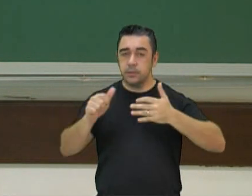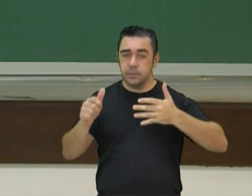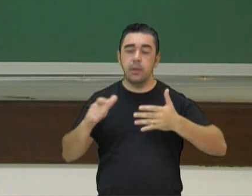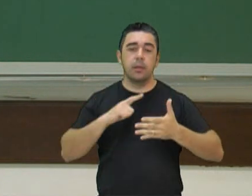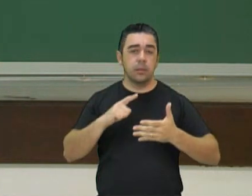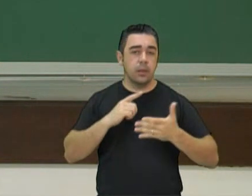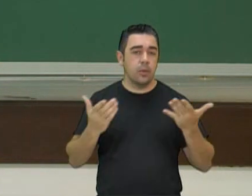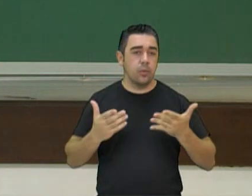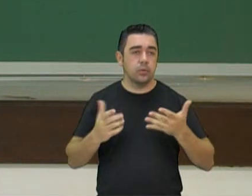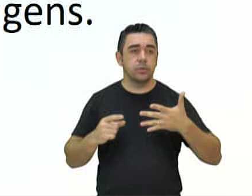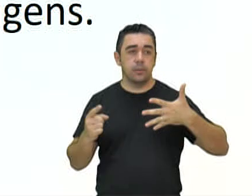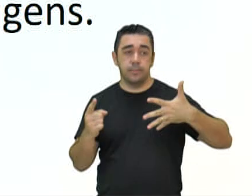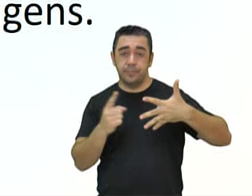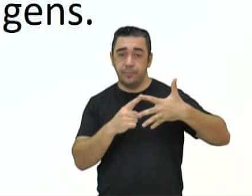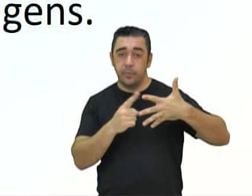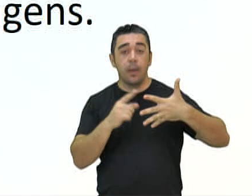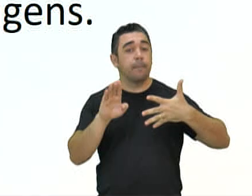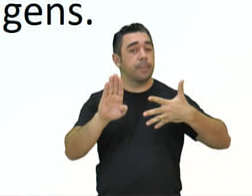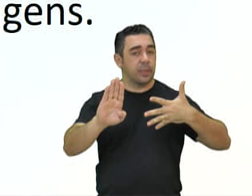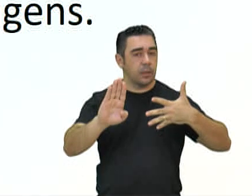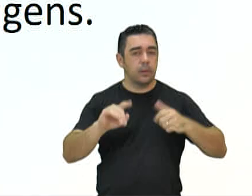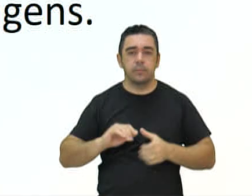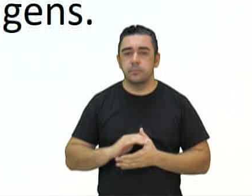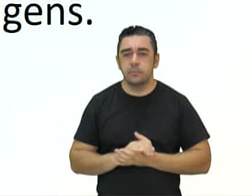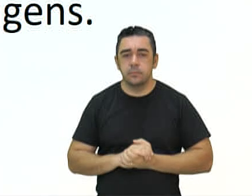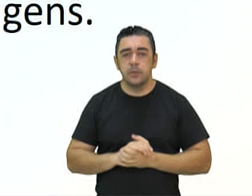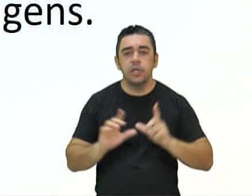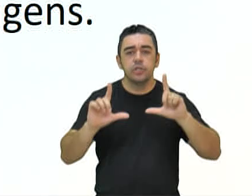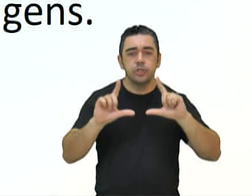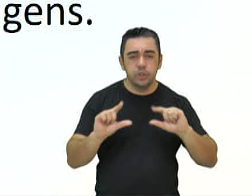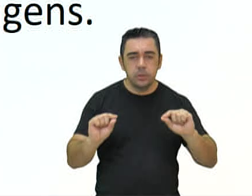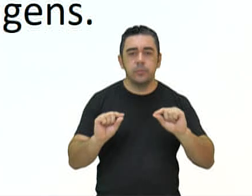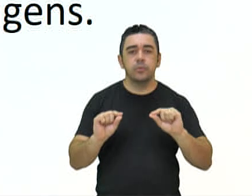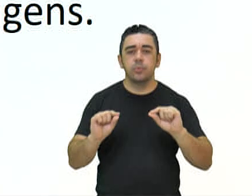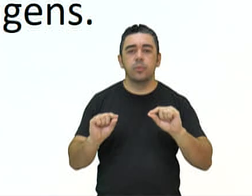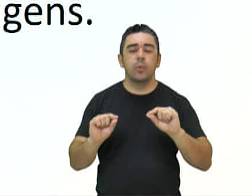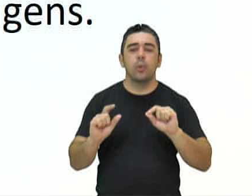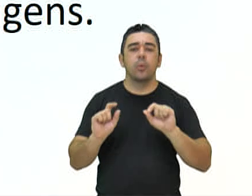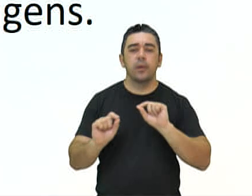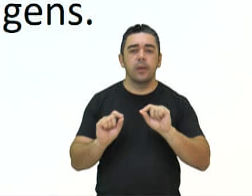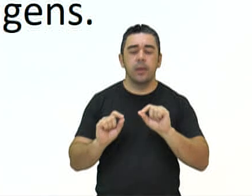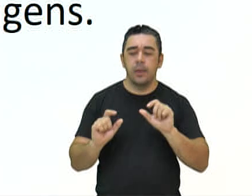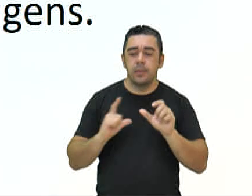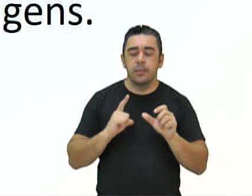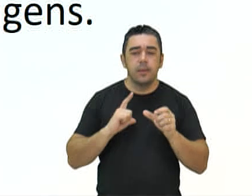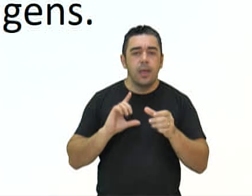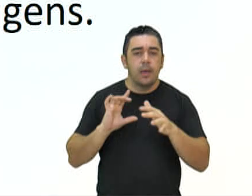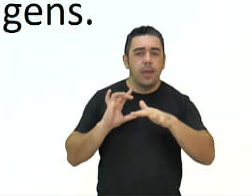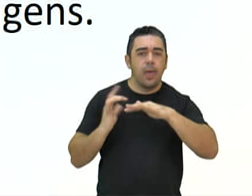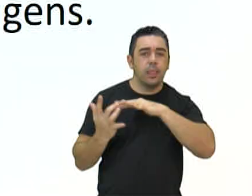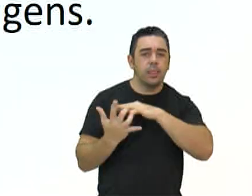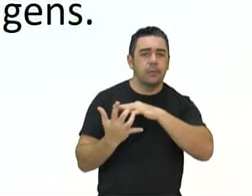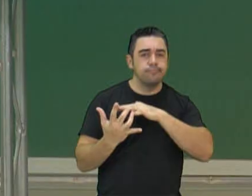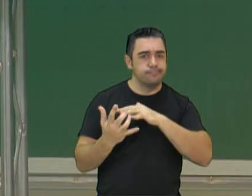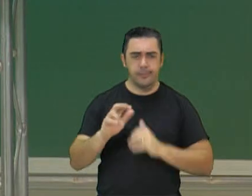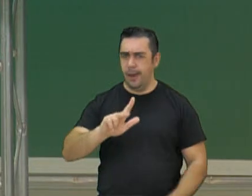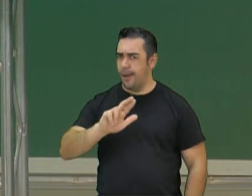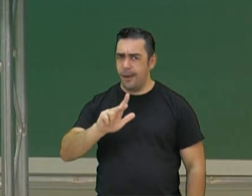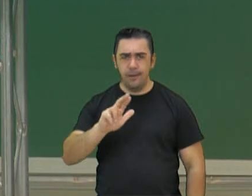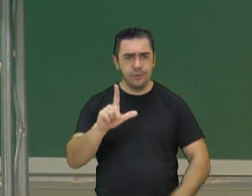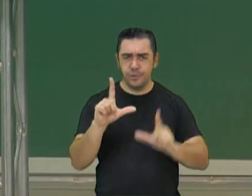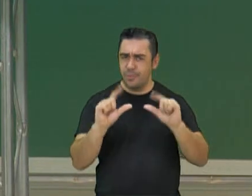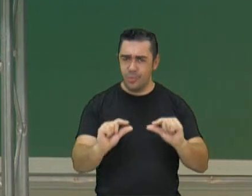mídia digital? É a letra B, diminuição da conectividade de rede. Então, não teve uma diminuição, né? Muito